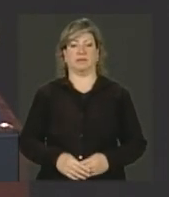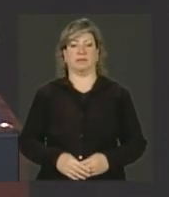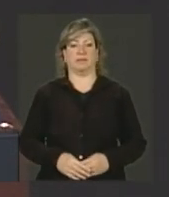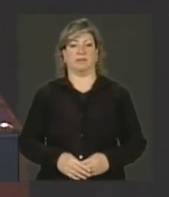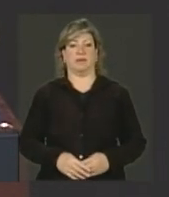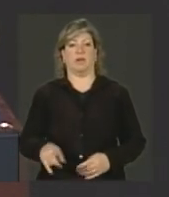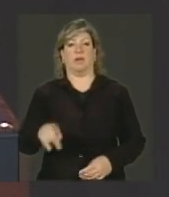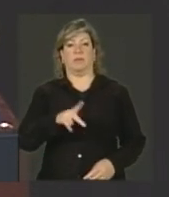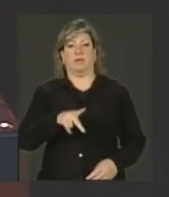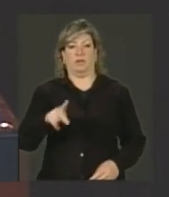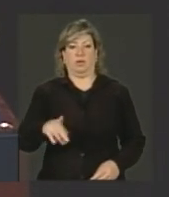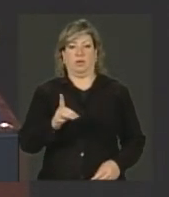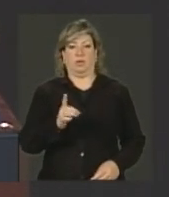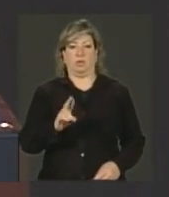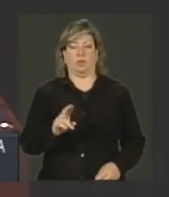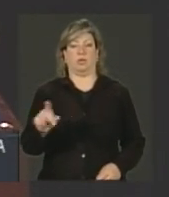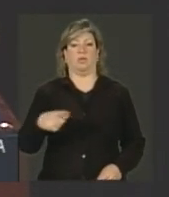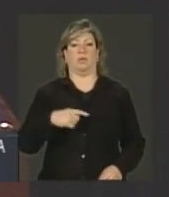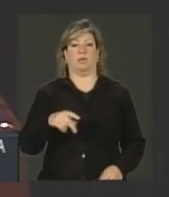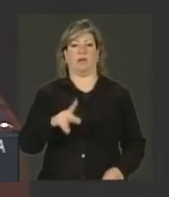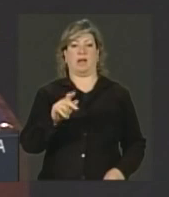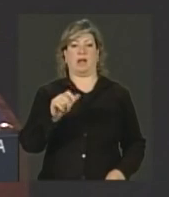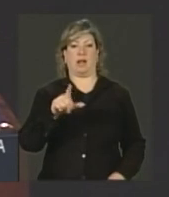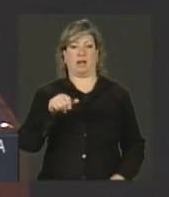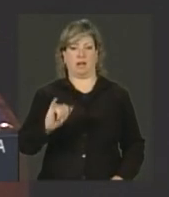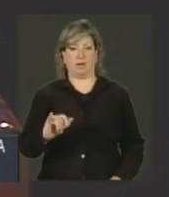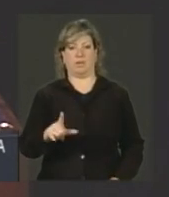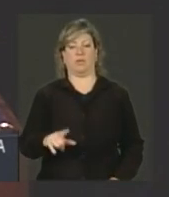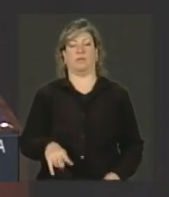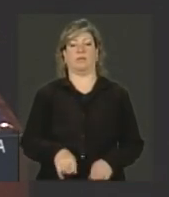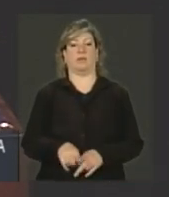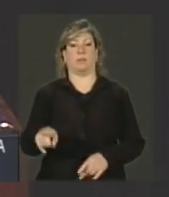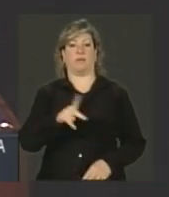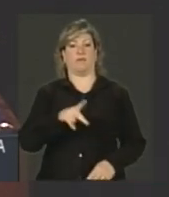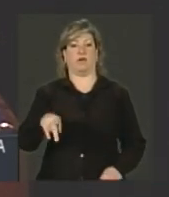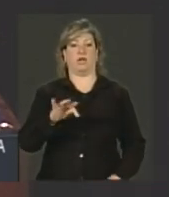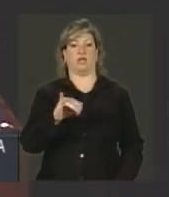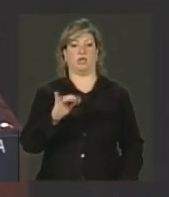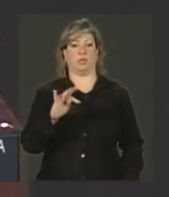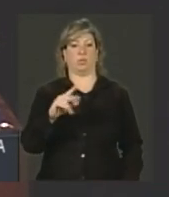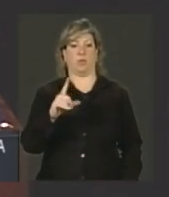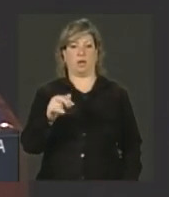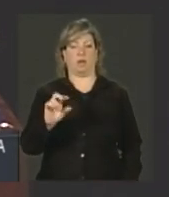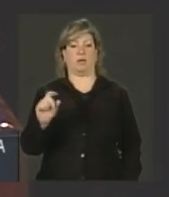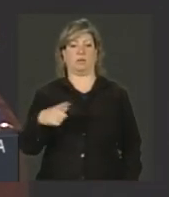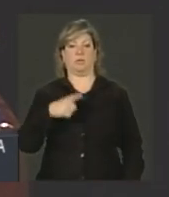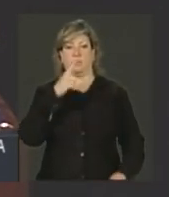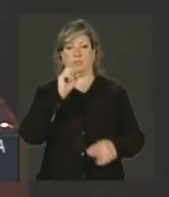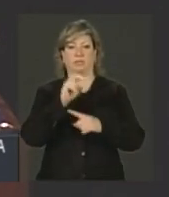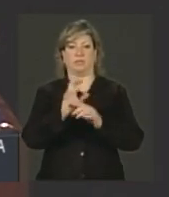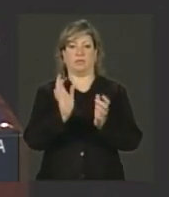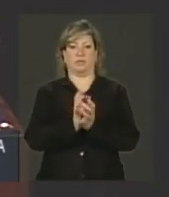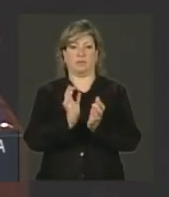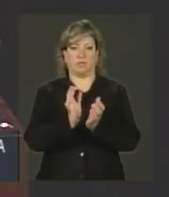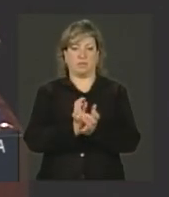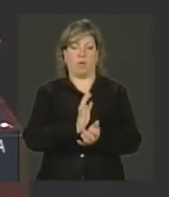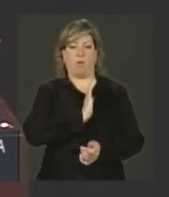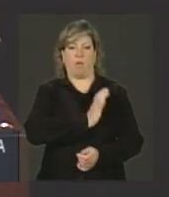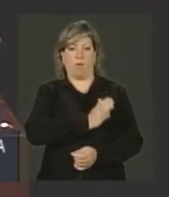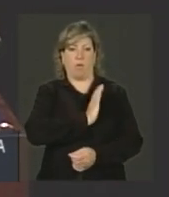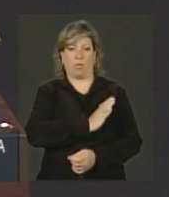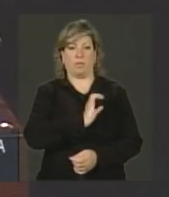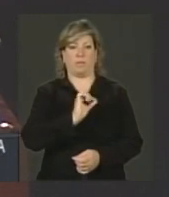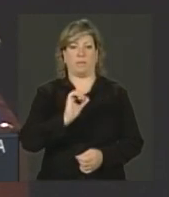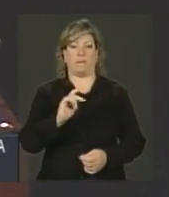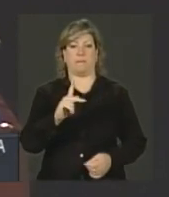professor Dr. Roberto Calil Filho, professor titular, empossado no Departamento de Cardiopneumologia